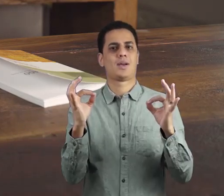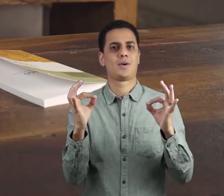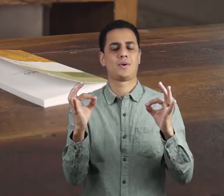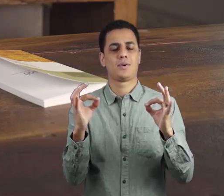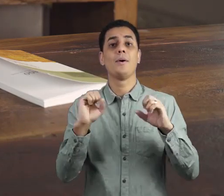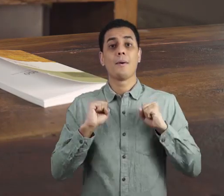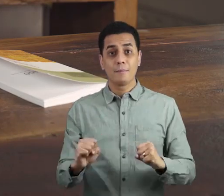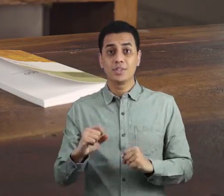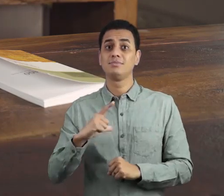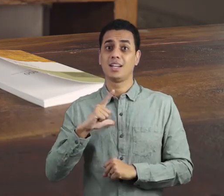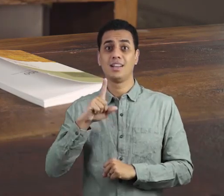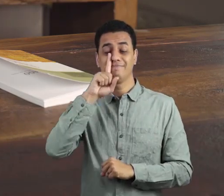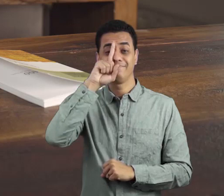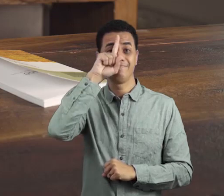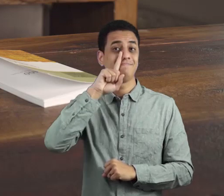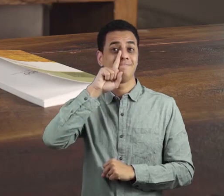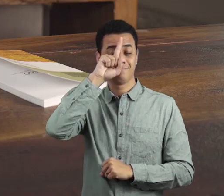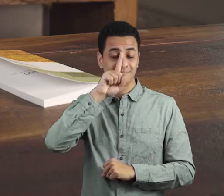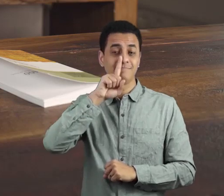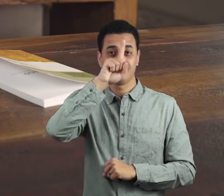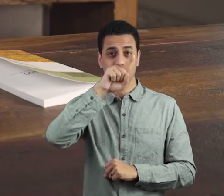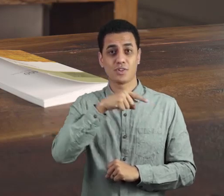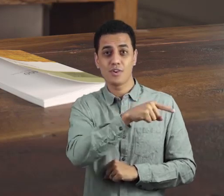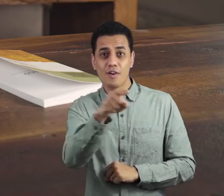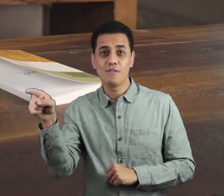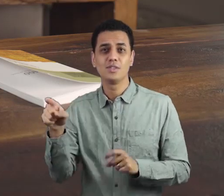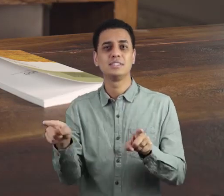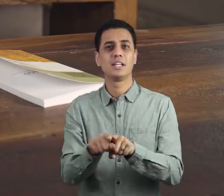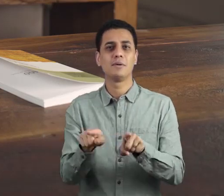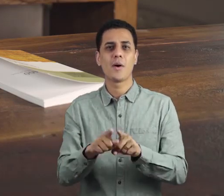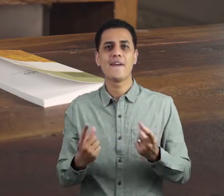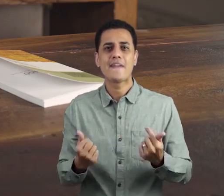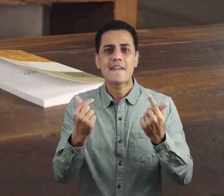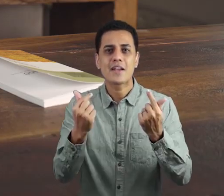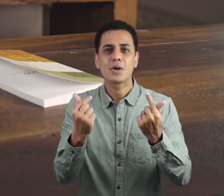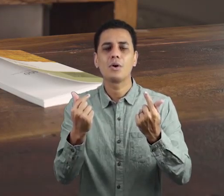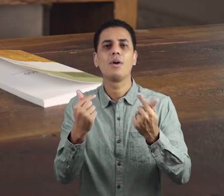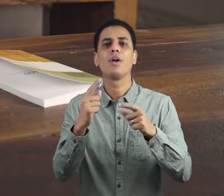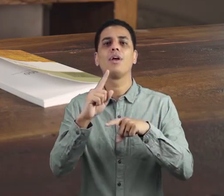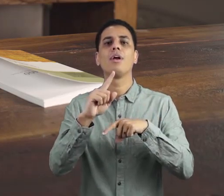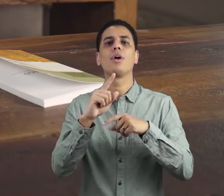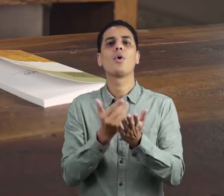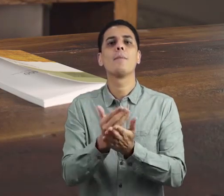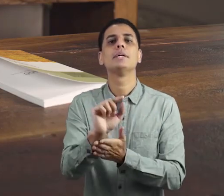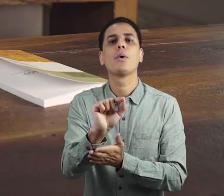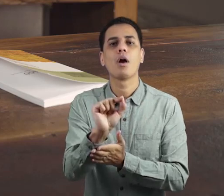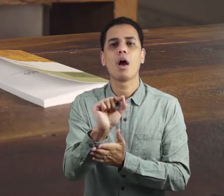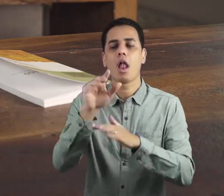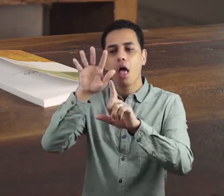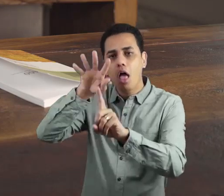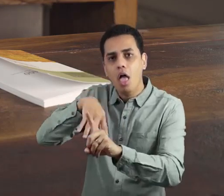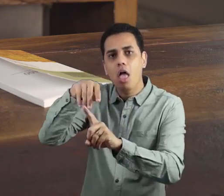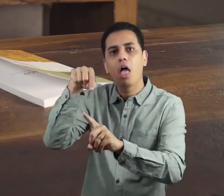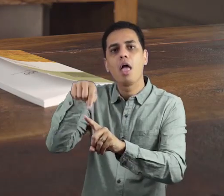idolatria, por exemplo, aqui do mamon, né, do dinheiro. Quando você, por exemplo, se alegra com o dinheiro, ou você precisa de